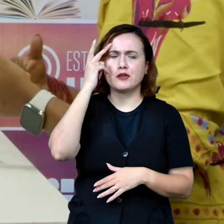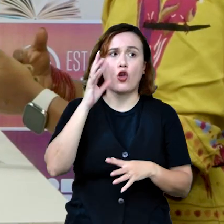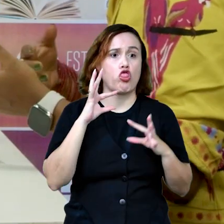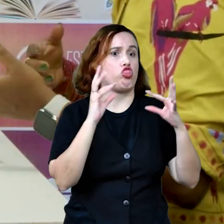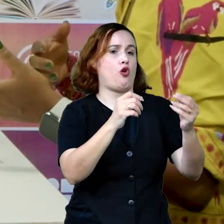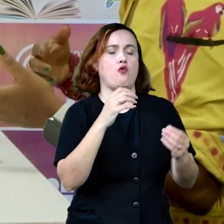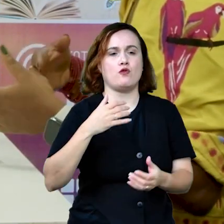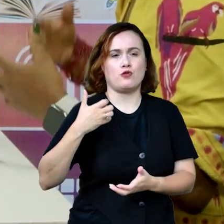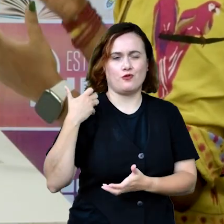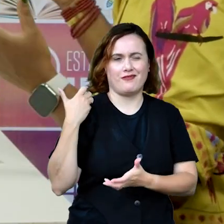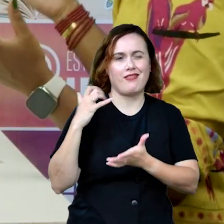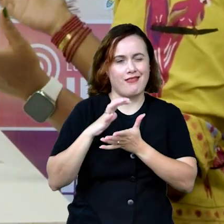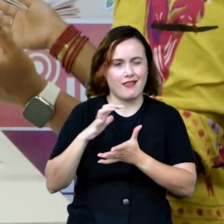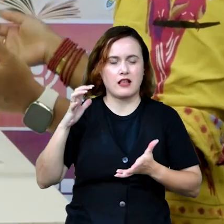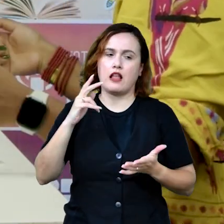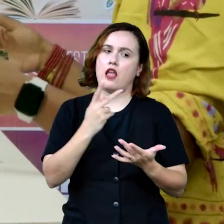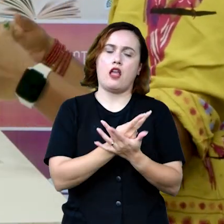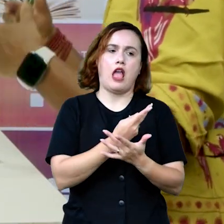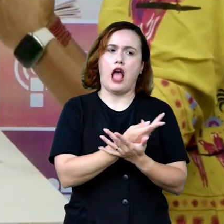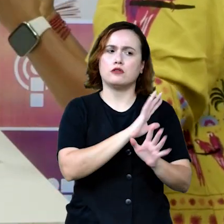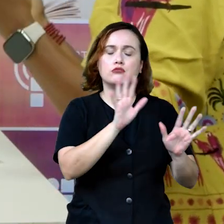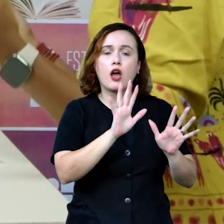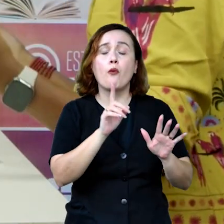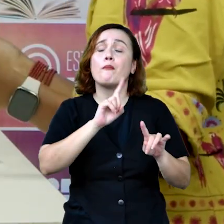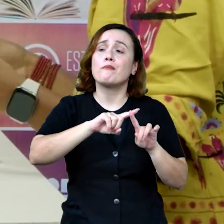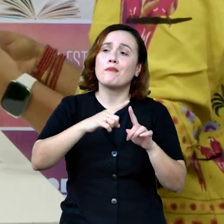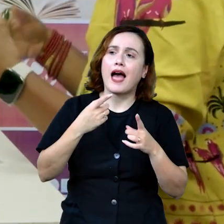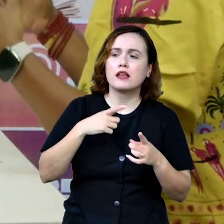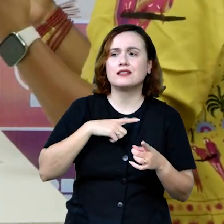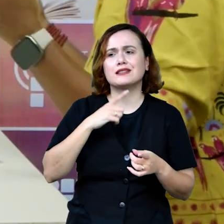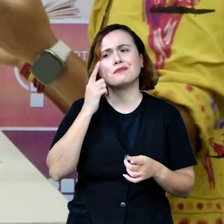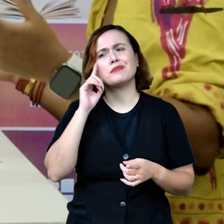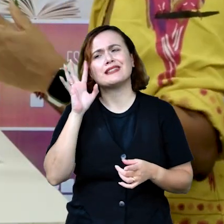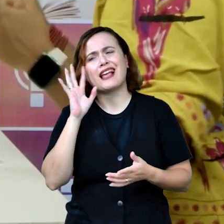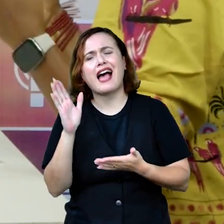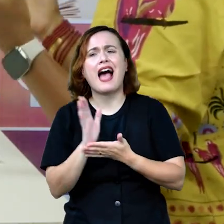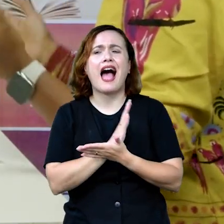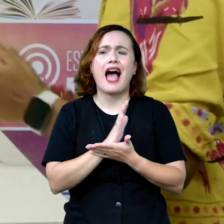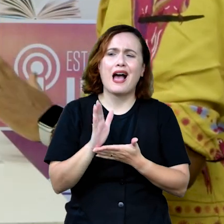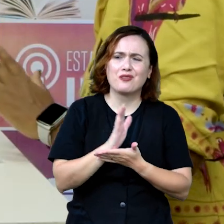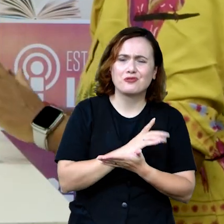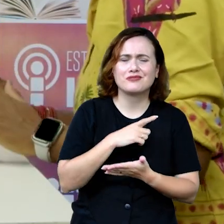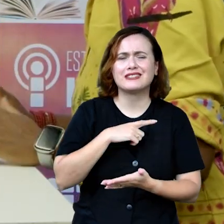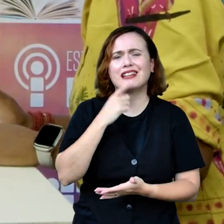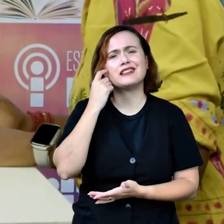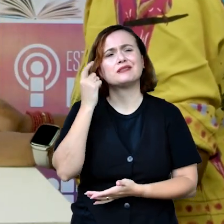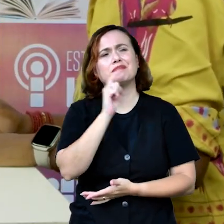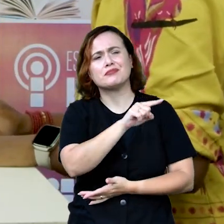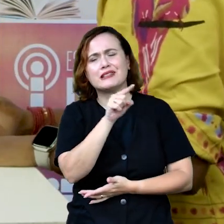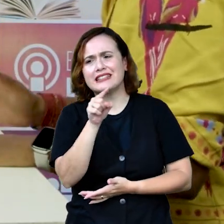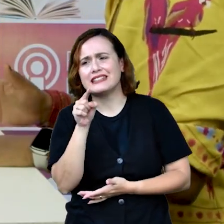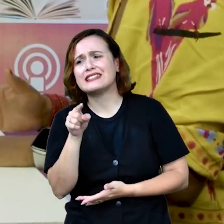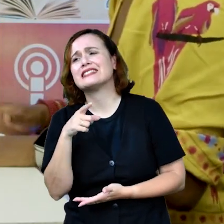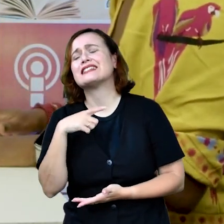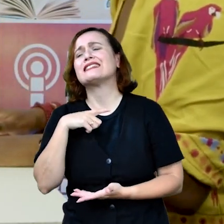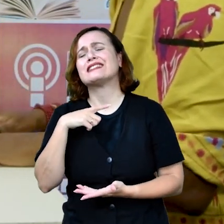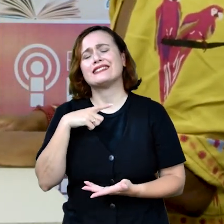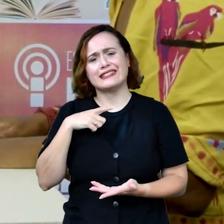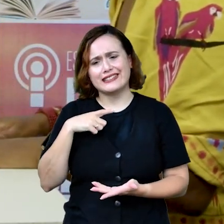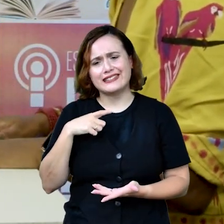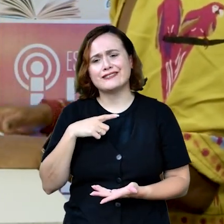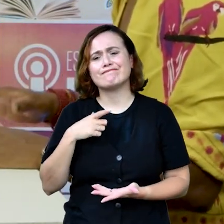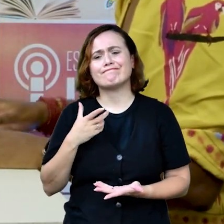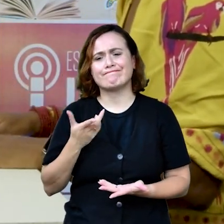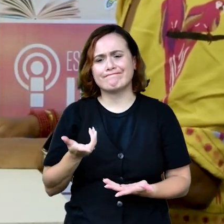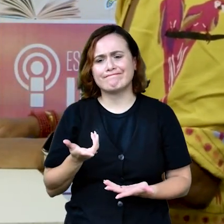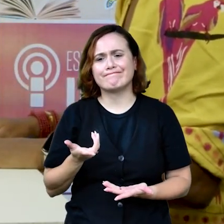generalizando. Não estou dizendo que todas as pessoas mais velhas são racistas, são machistas, são homofóbicas, de forma alguma. Mas a gente entende,